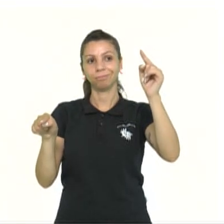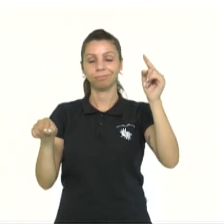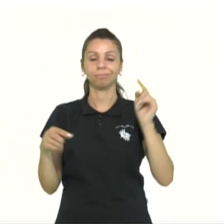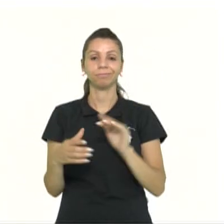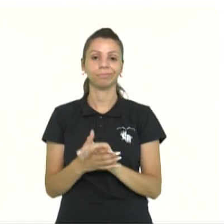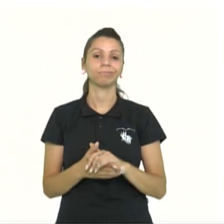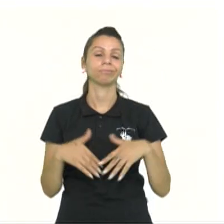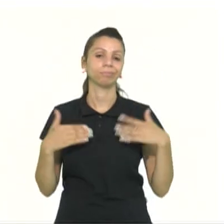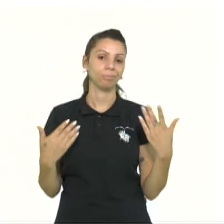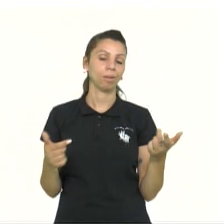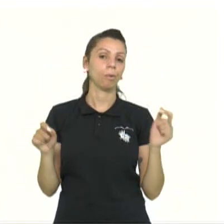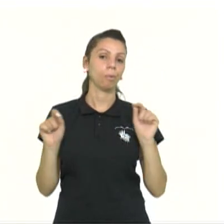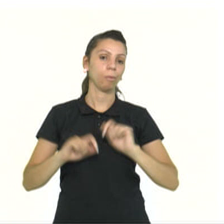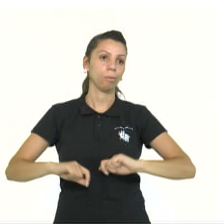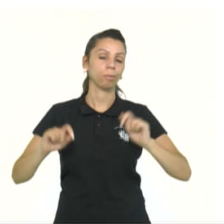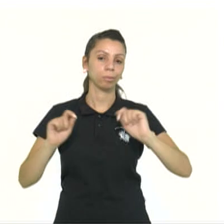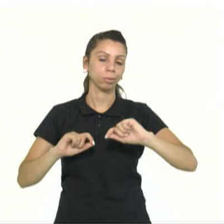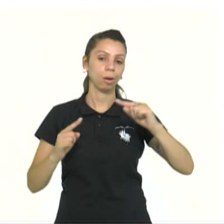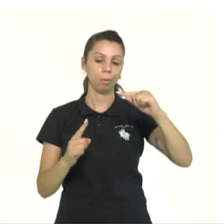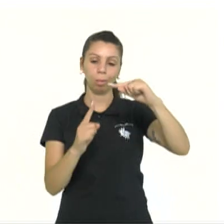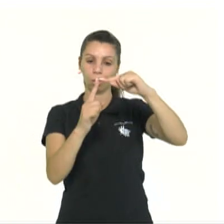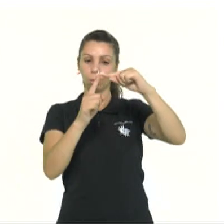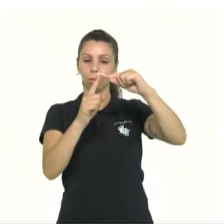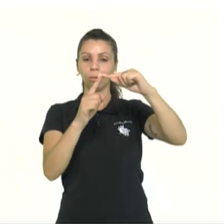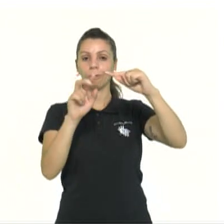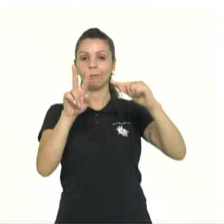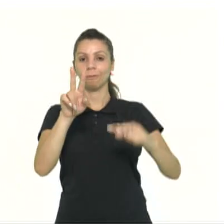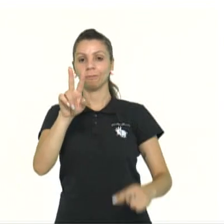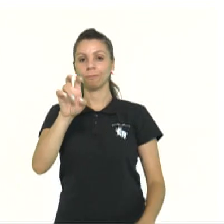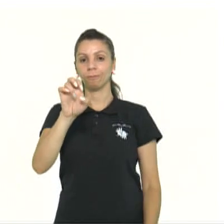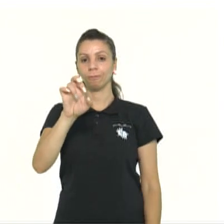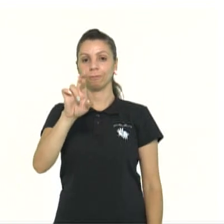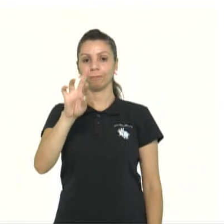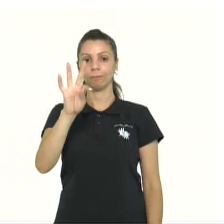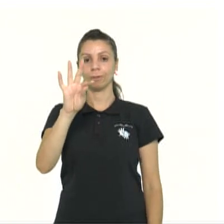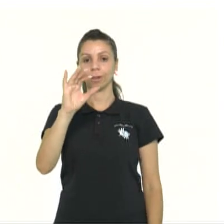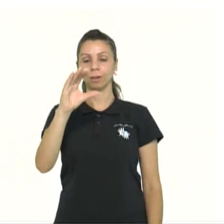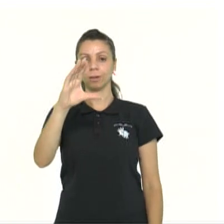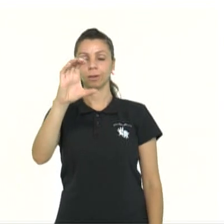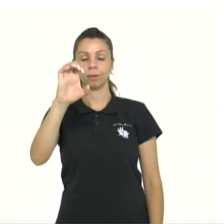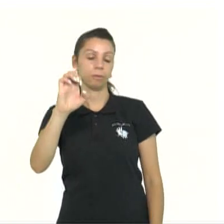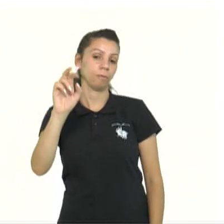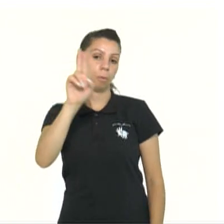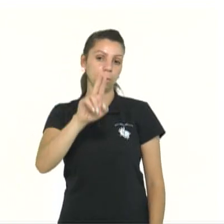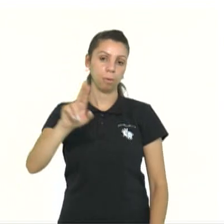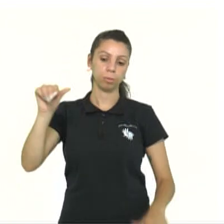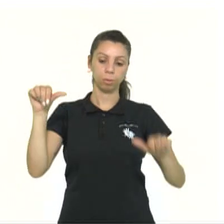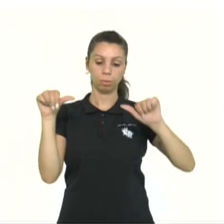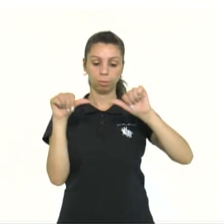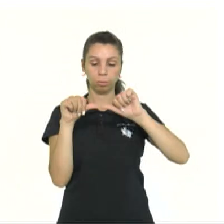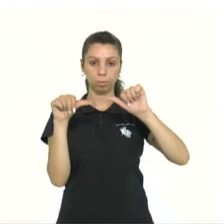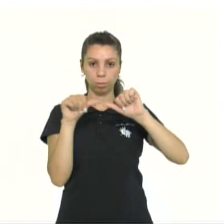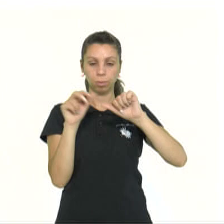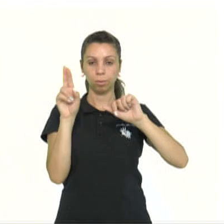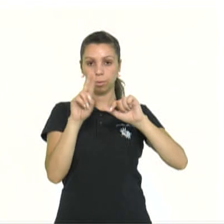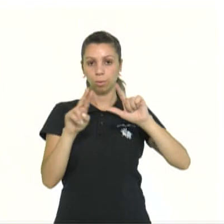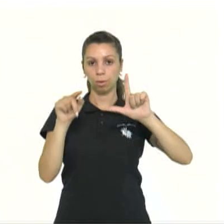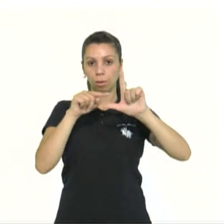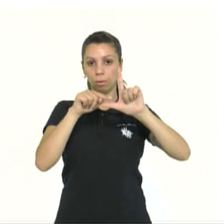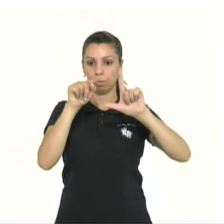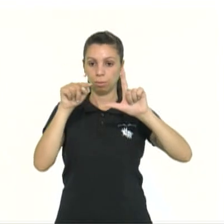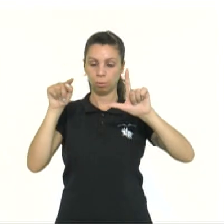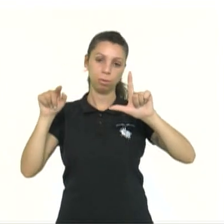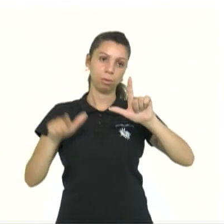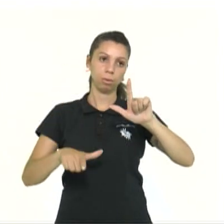para determinar as coordenadas do vértice, vamos utilizar a simetria observada nos gráficos